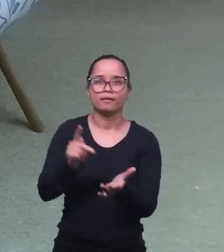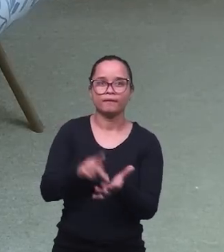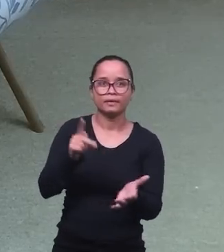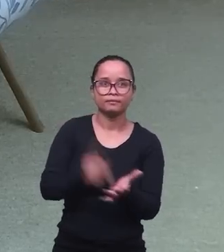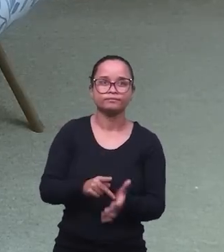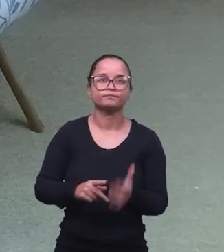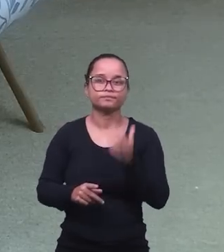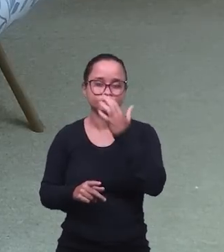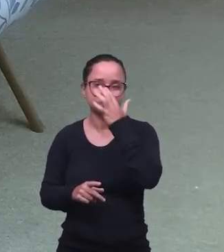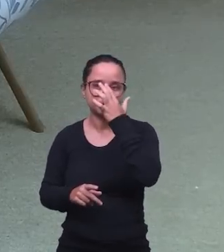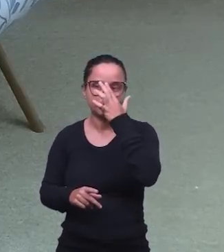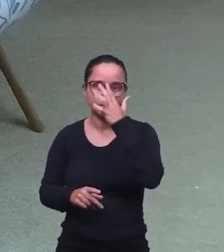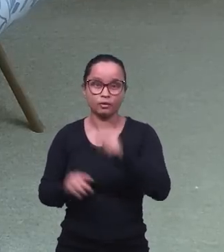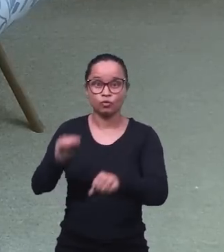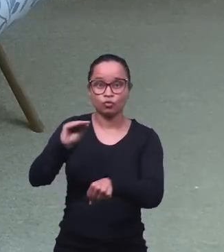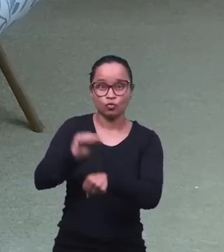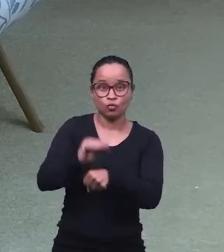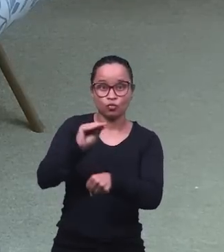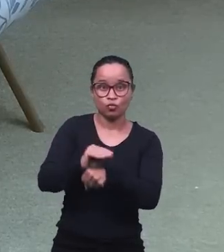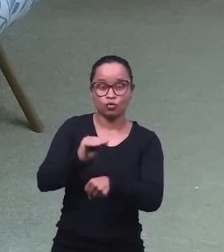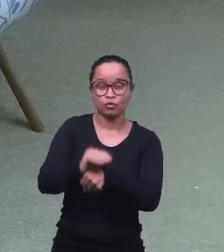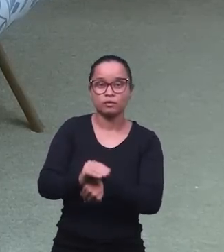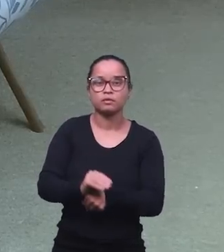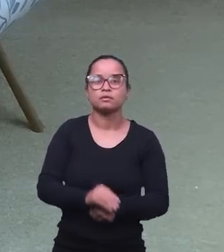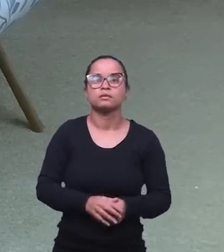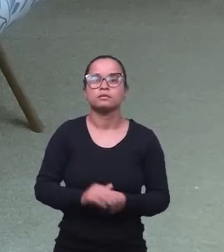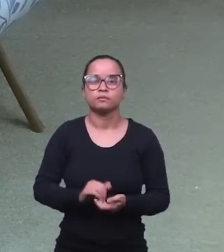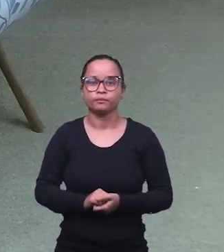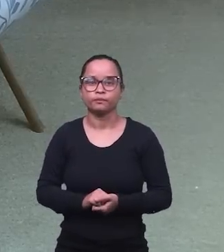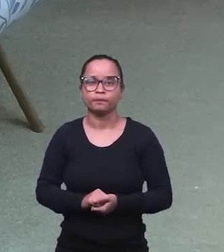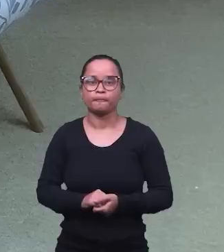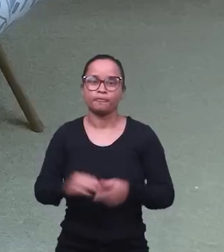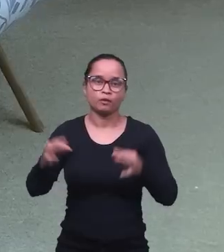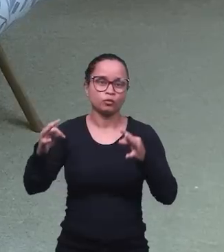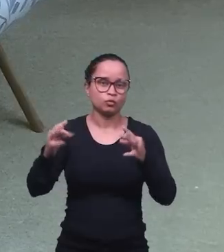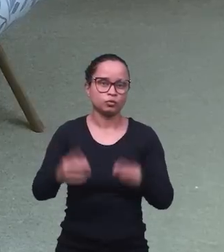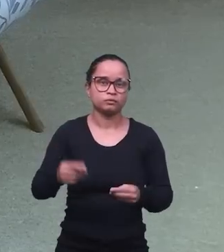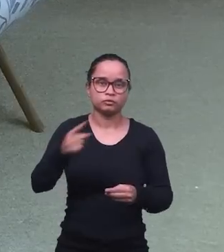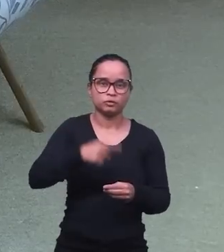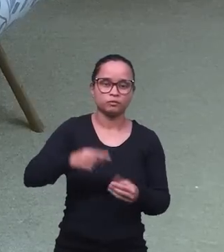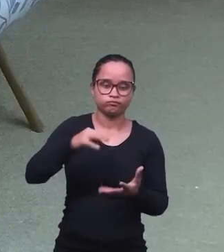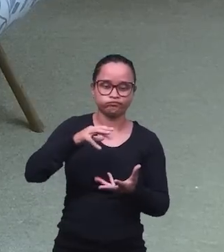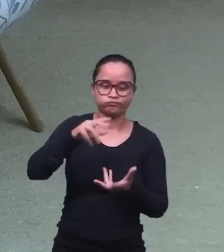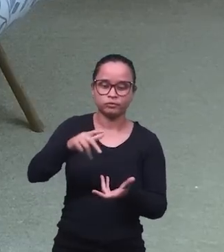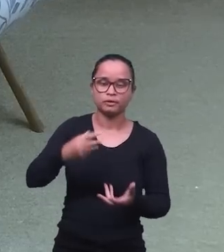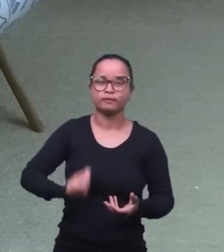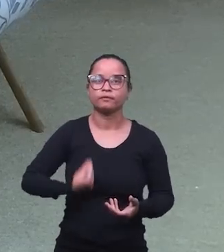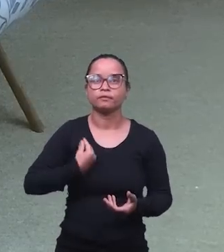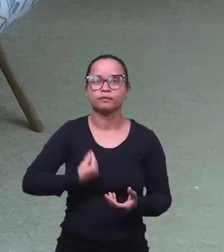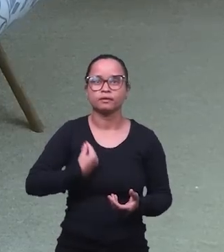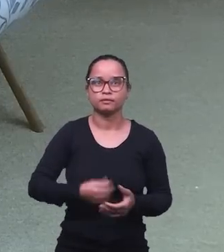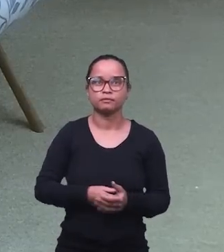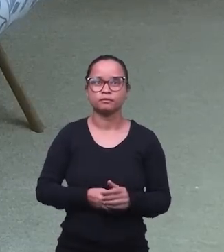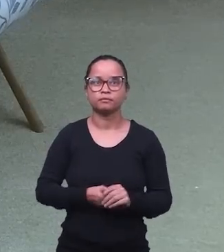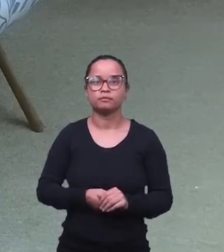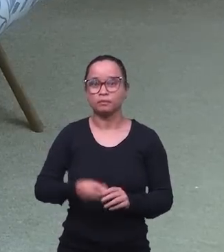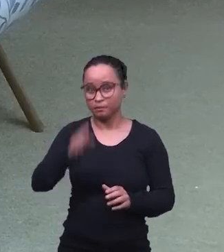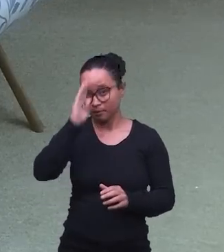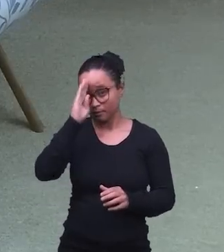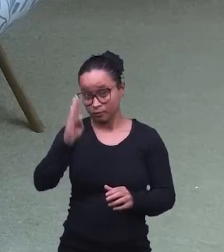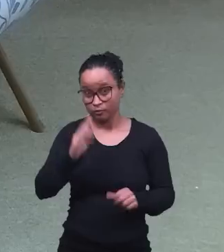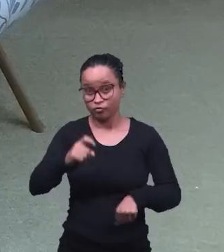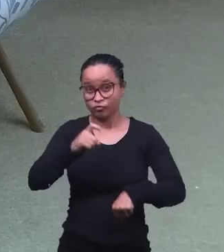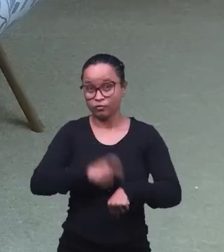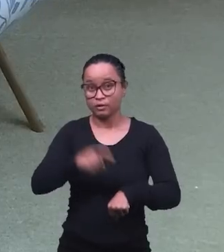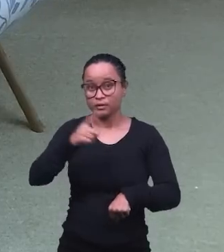É verdade, e isso preserva os nossos de tudo aquilo que o mundo está vivendo. Exatamente, pastor. Hoje, né? Principalmente